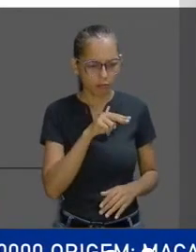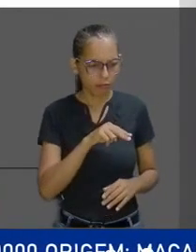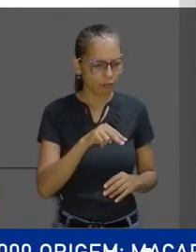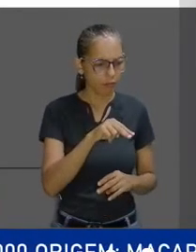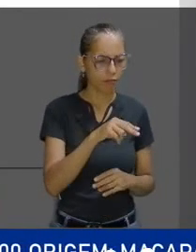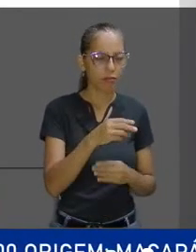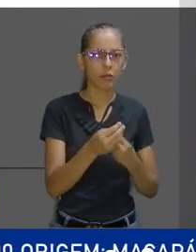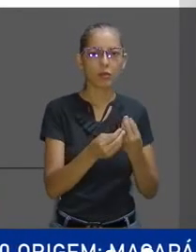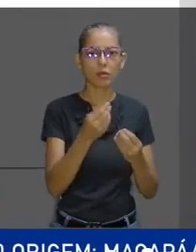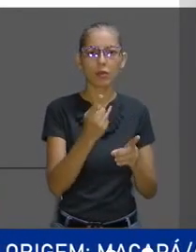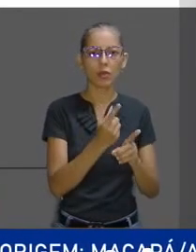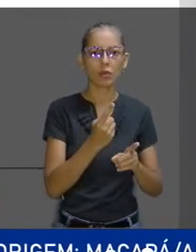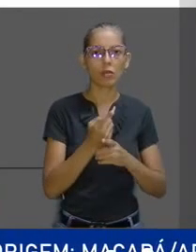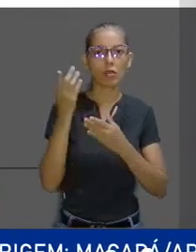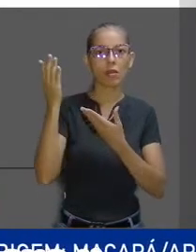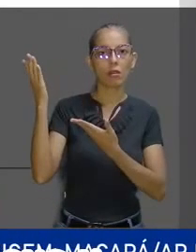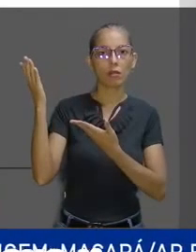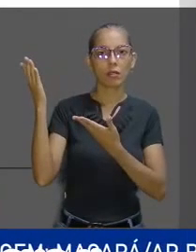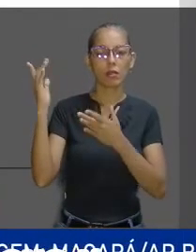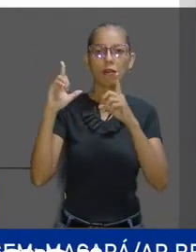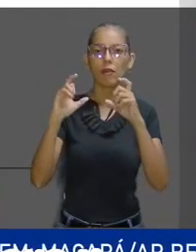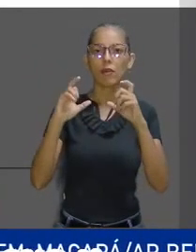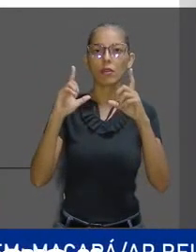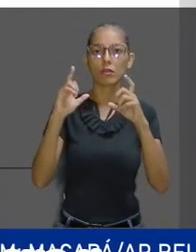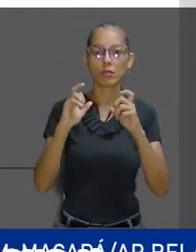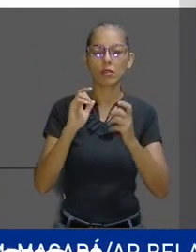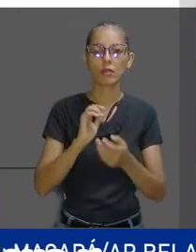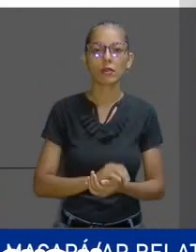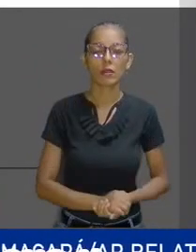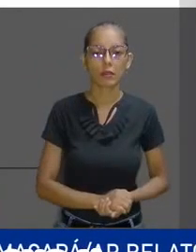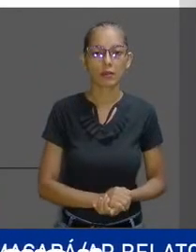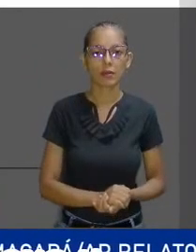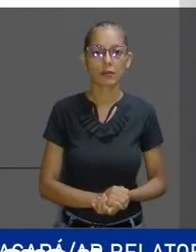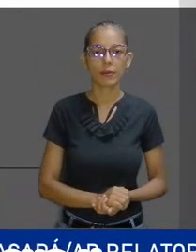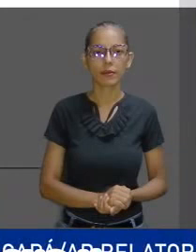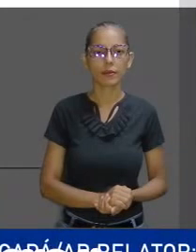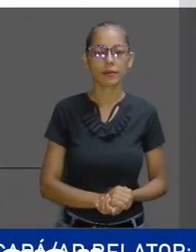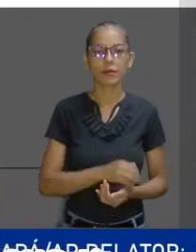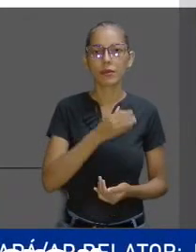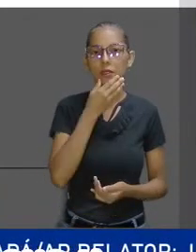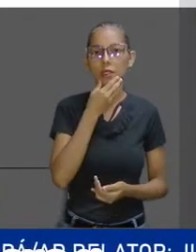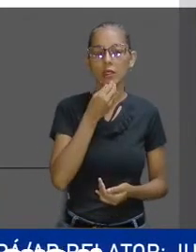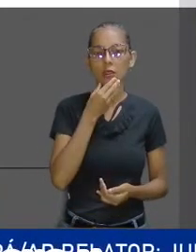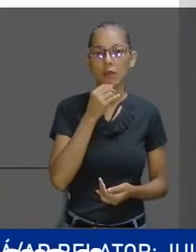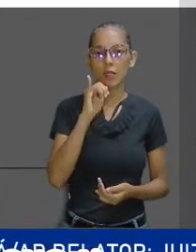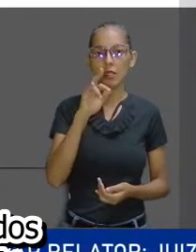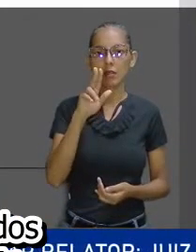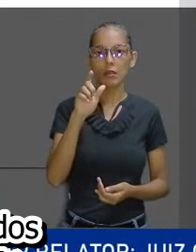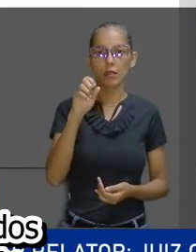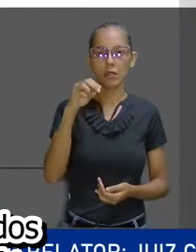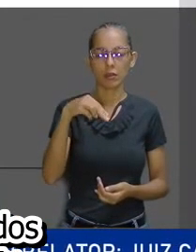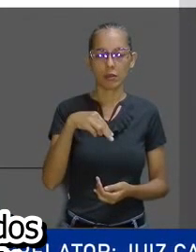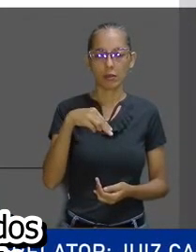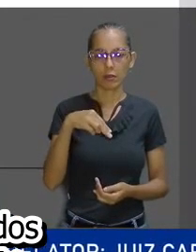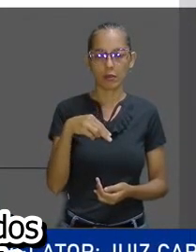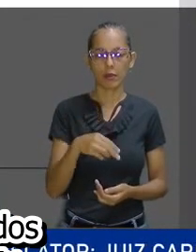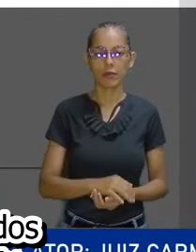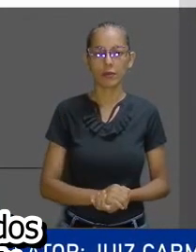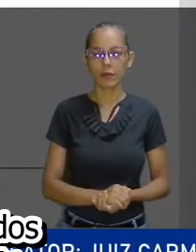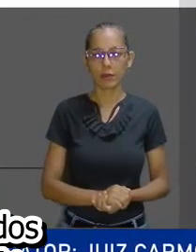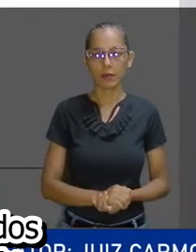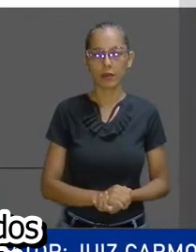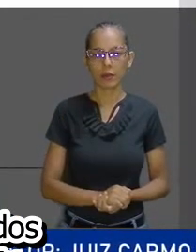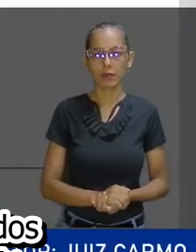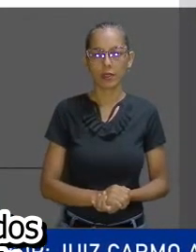imagem 1. destacou que a versão apresentada por Irlon era a de que as cestas básicas tinham como destino a ONG Abrace, localizada